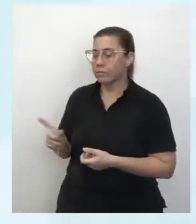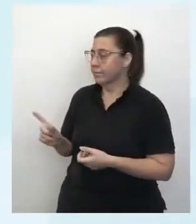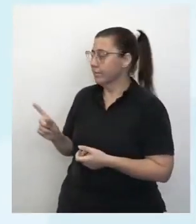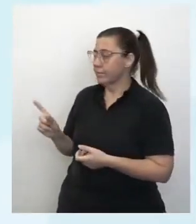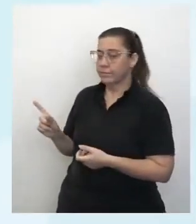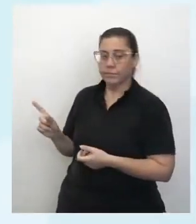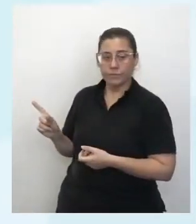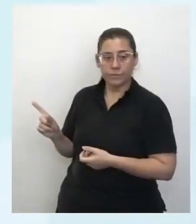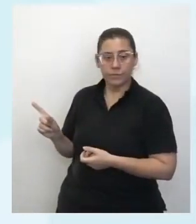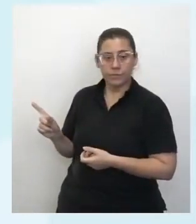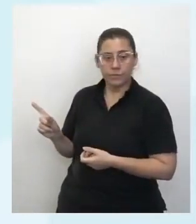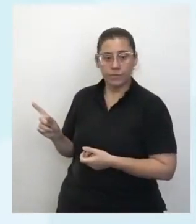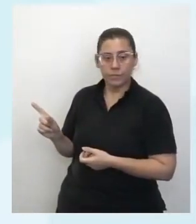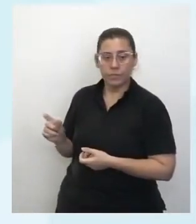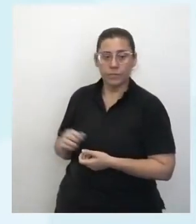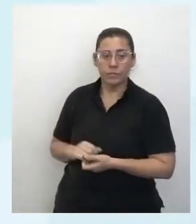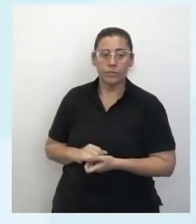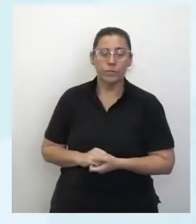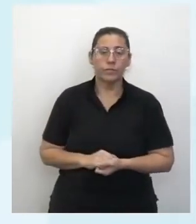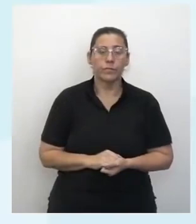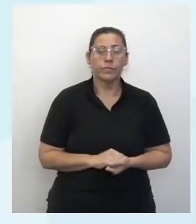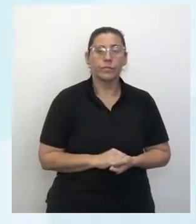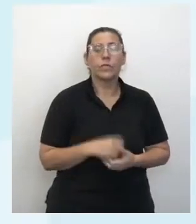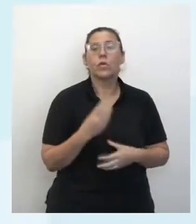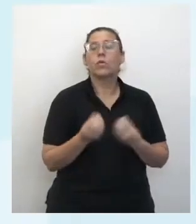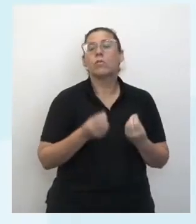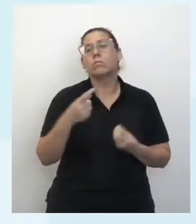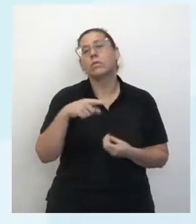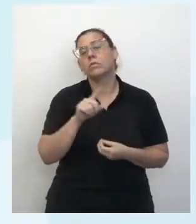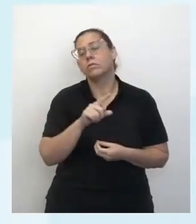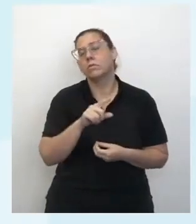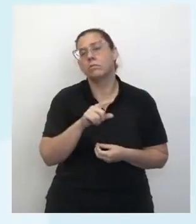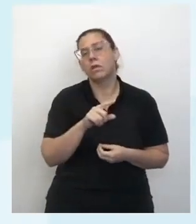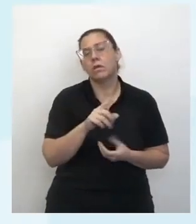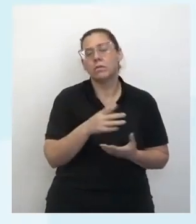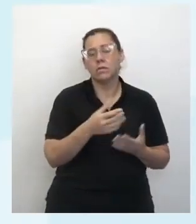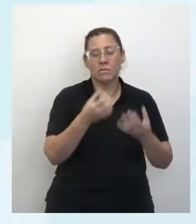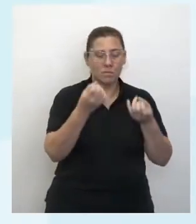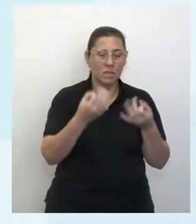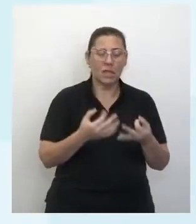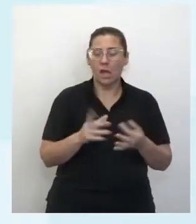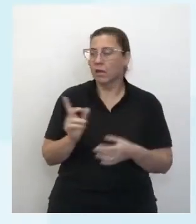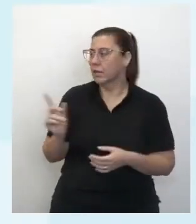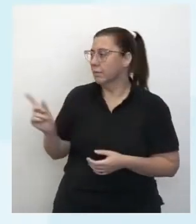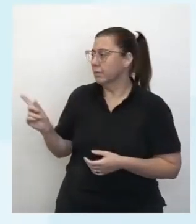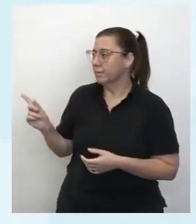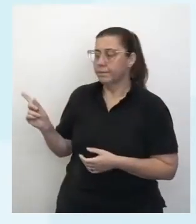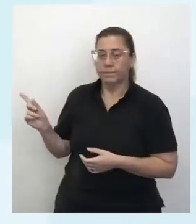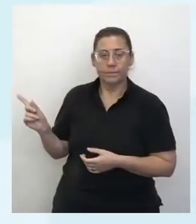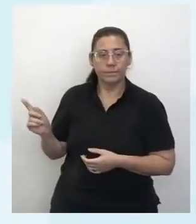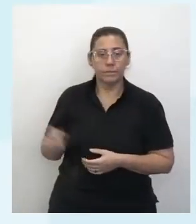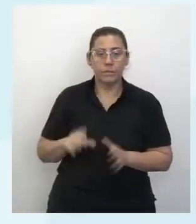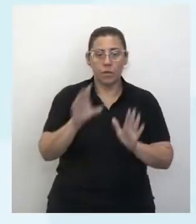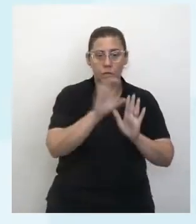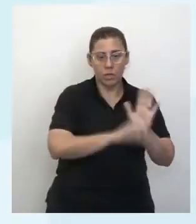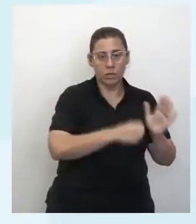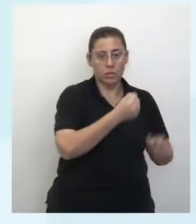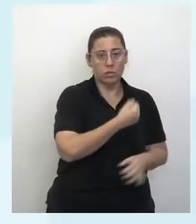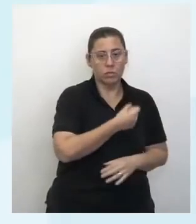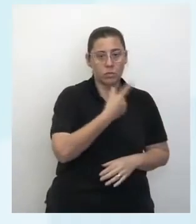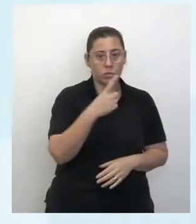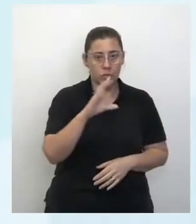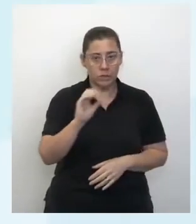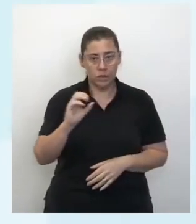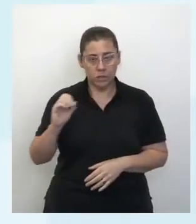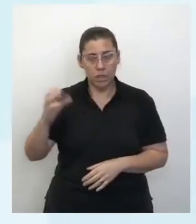ó. Vamos voltar aqui a falar sobre como a gente vai corresponder aos lados aí. O exercício da página 100,